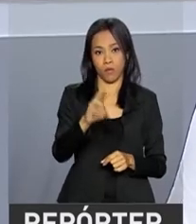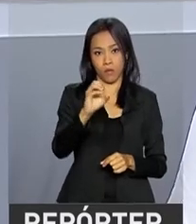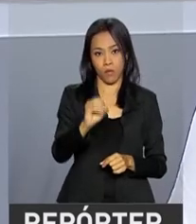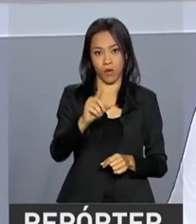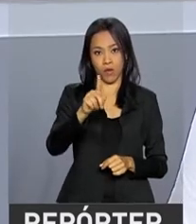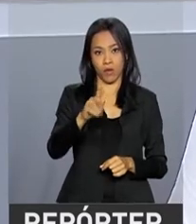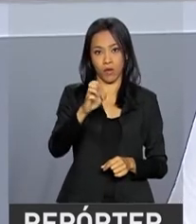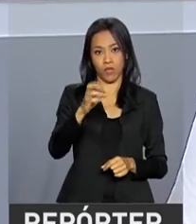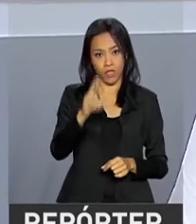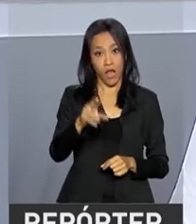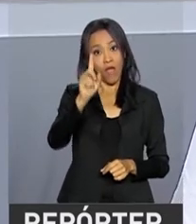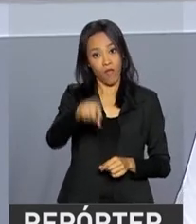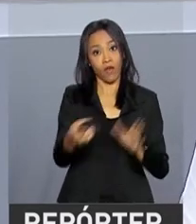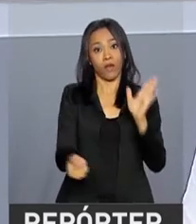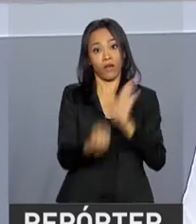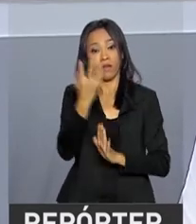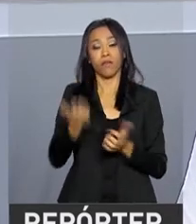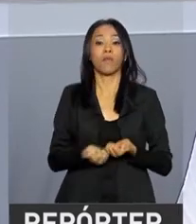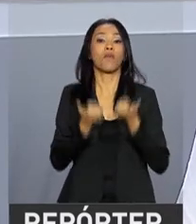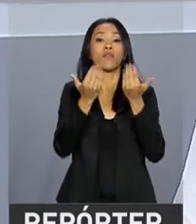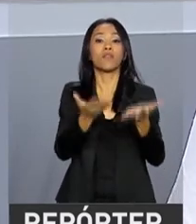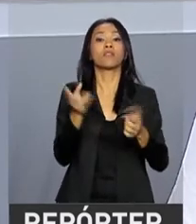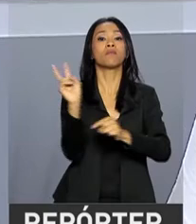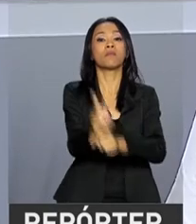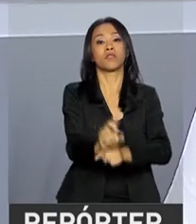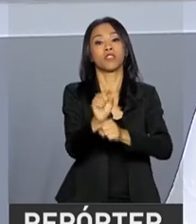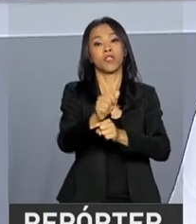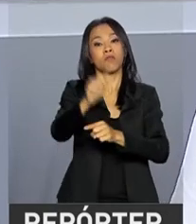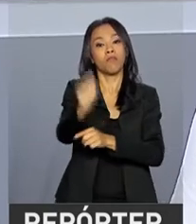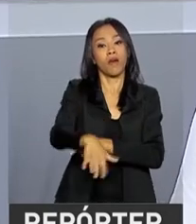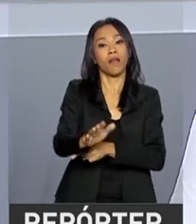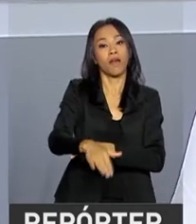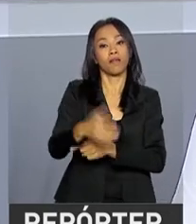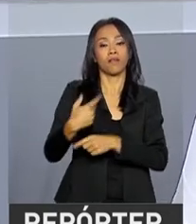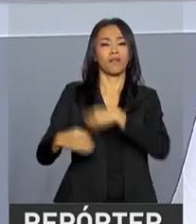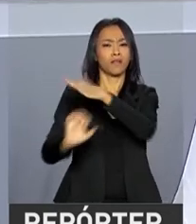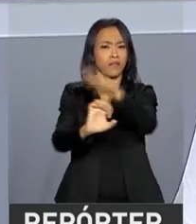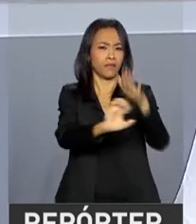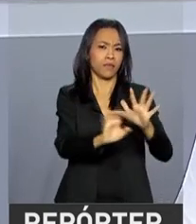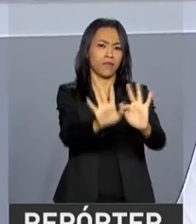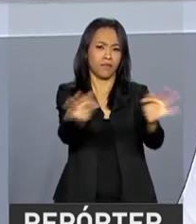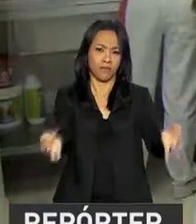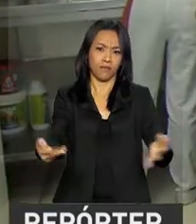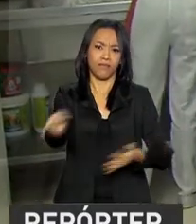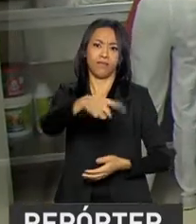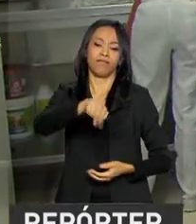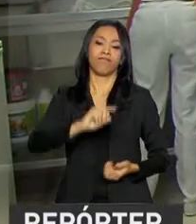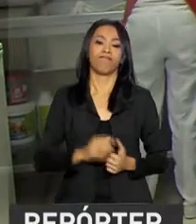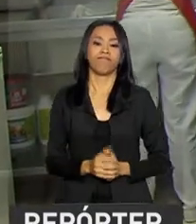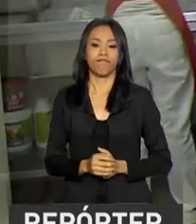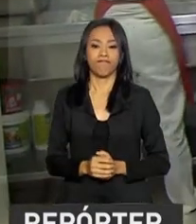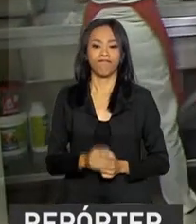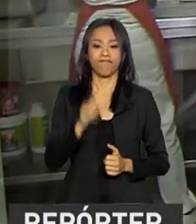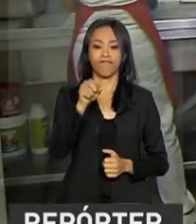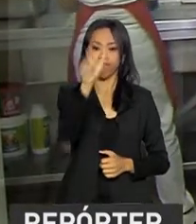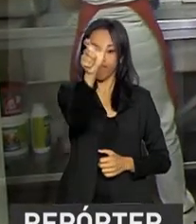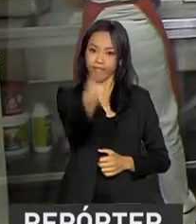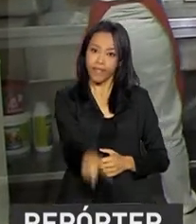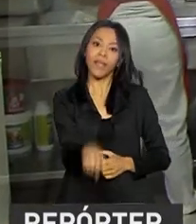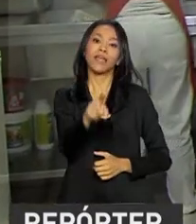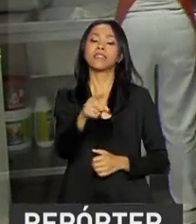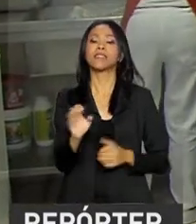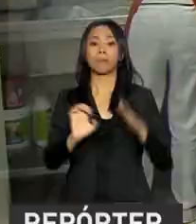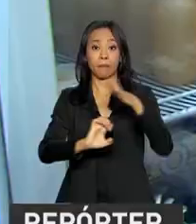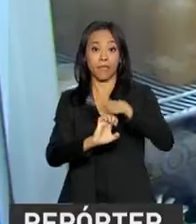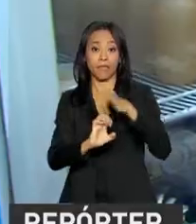deles e foi criado para oferecer crédito mais barato a micro e pequenos negócios a empresa do renan começou